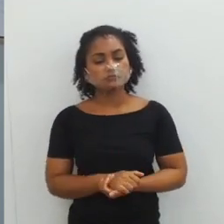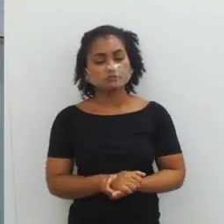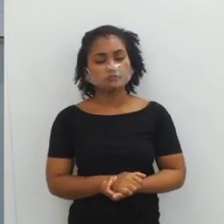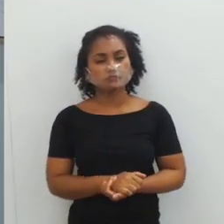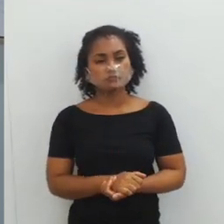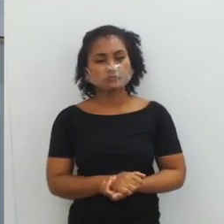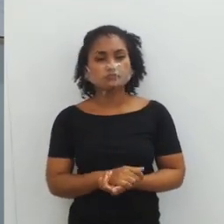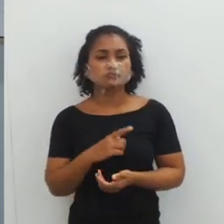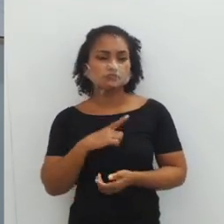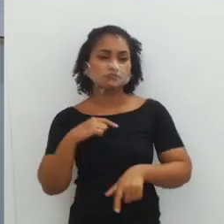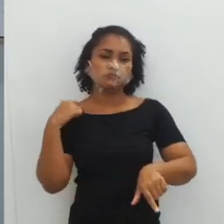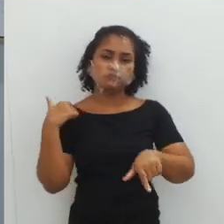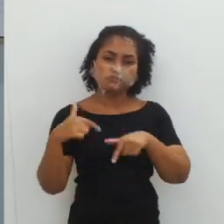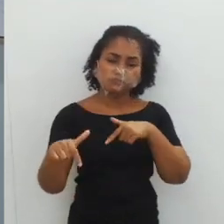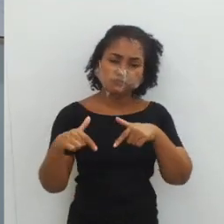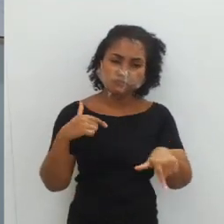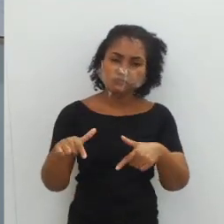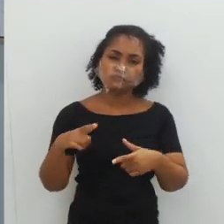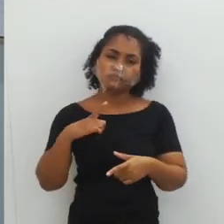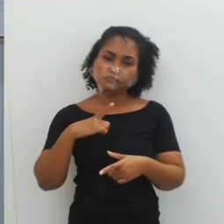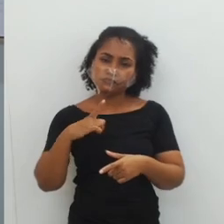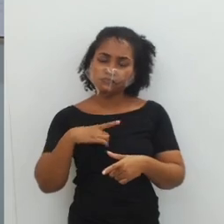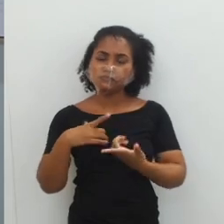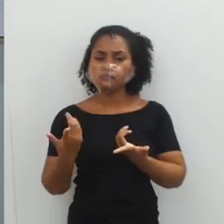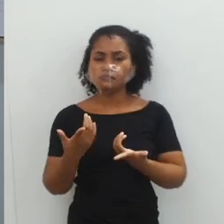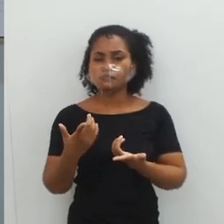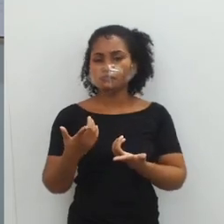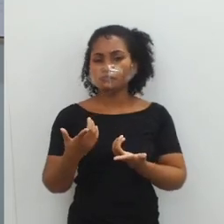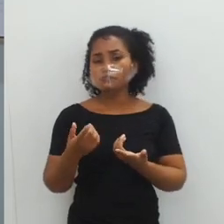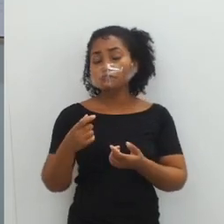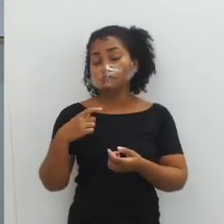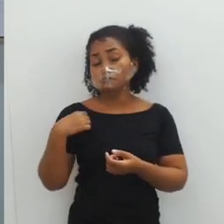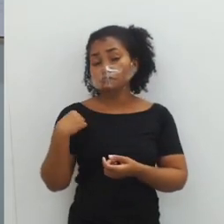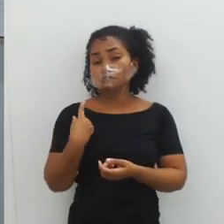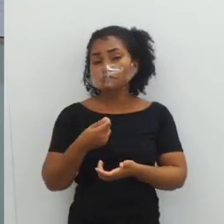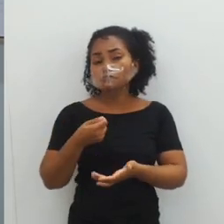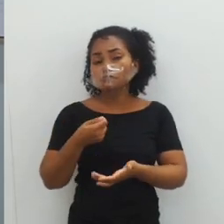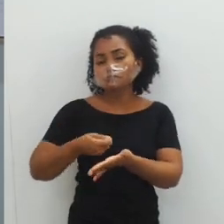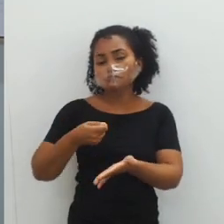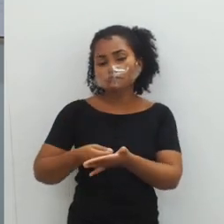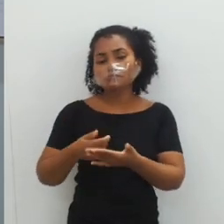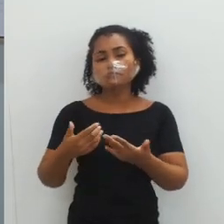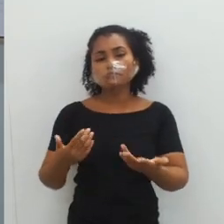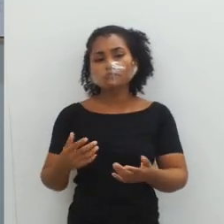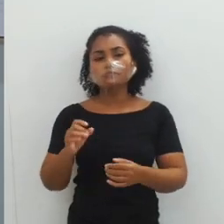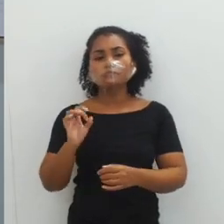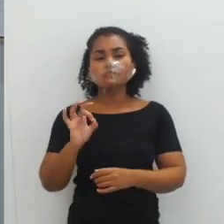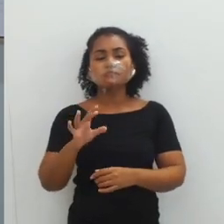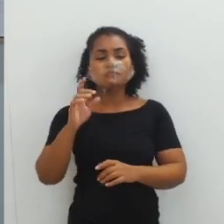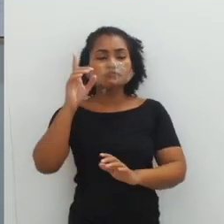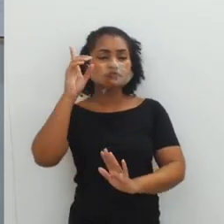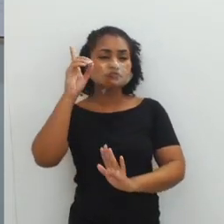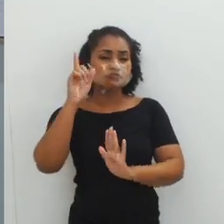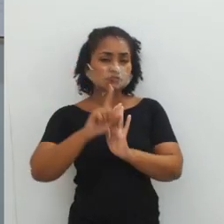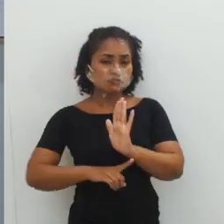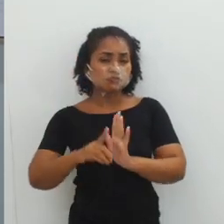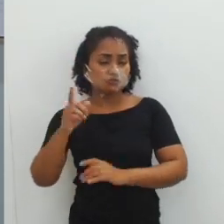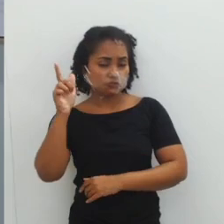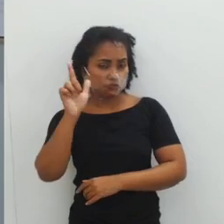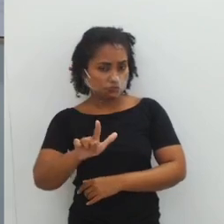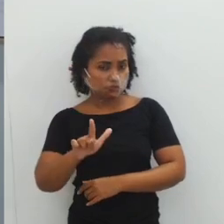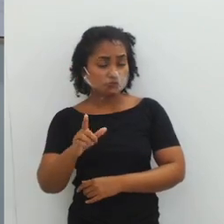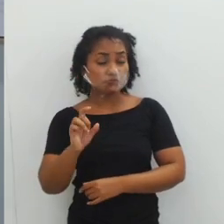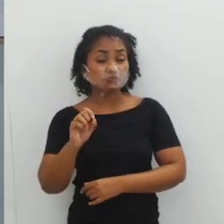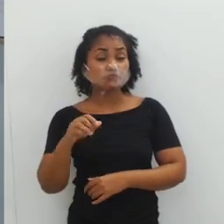o trabalho, a segurança, e nós temos que exigir isso. E a gente só vai conseguir acabar com as